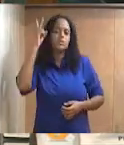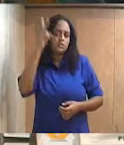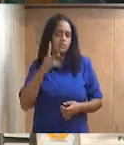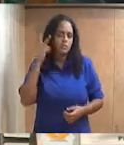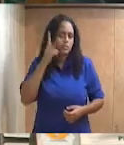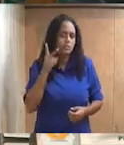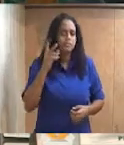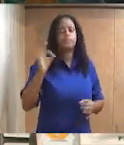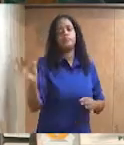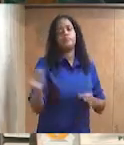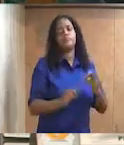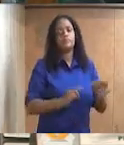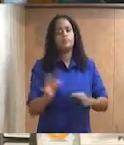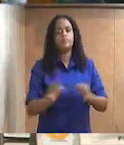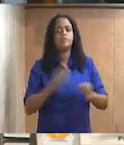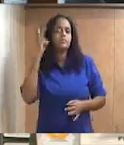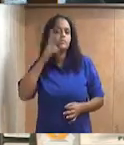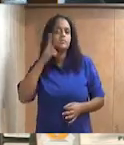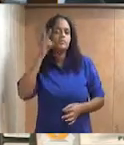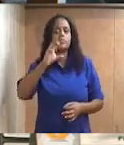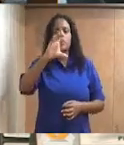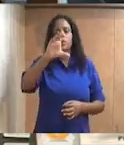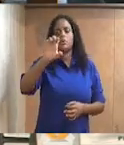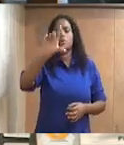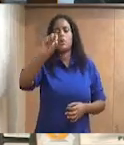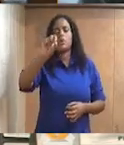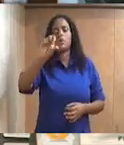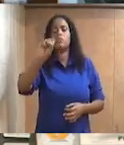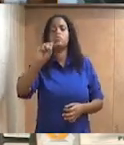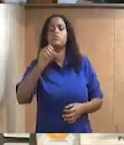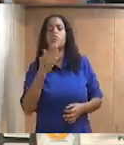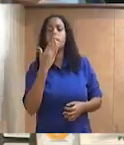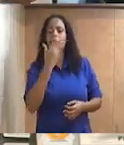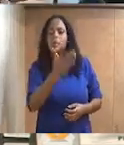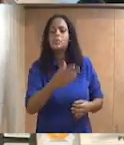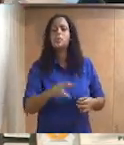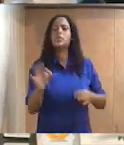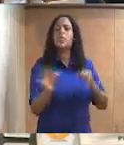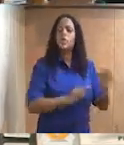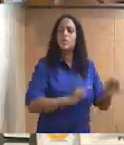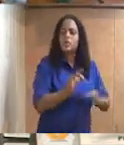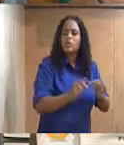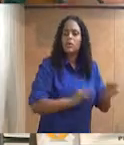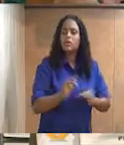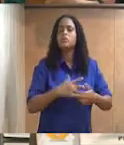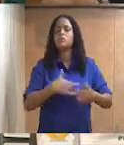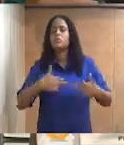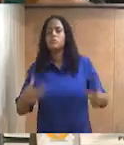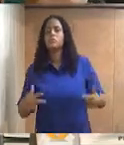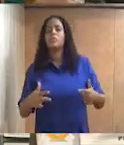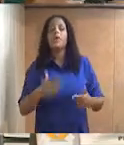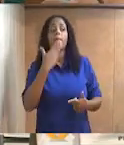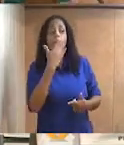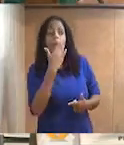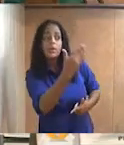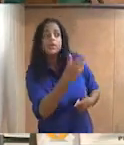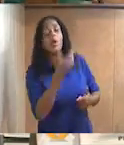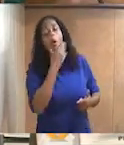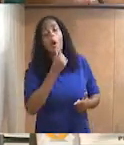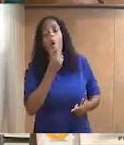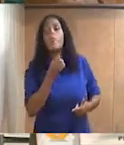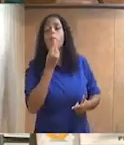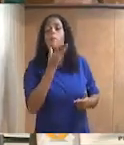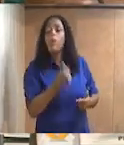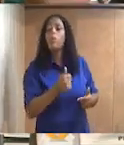1879/2016, do excelentíssimo senhor vereador Celso do Alba, consignando moção de aplausos ao ilustríssimo senhor Wilson Silva de Menezes,